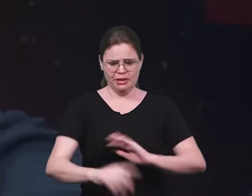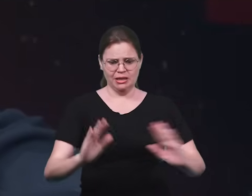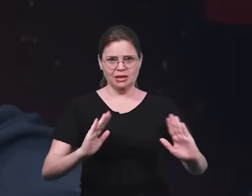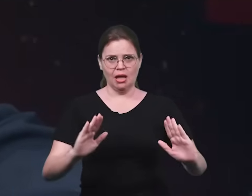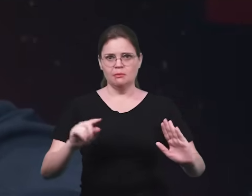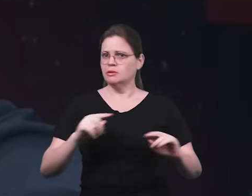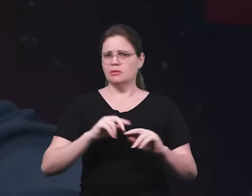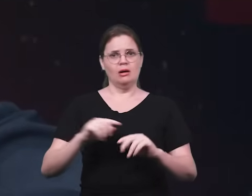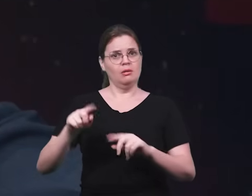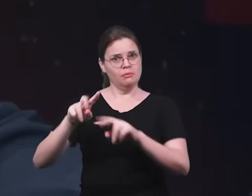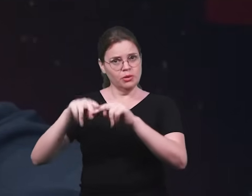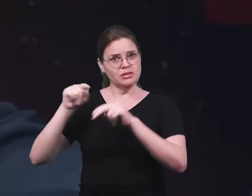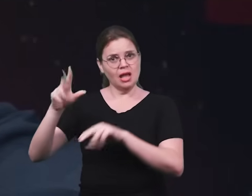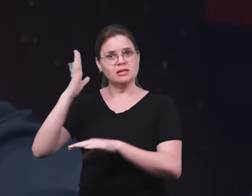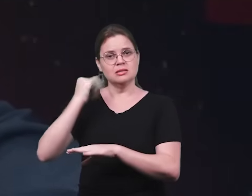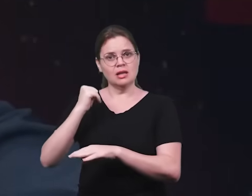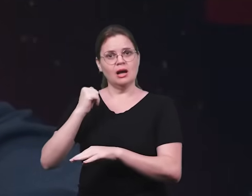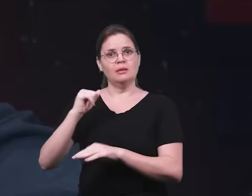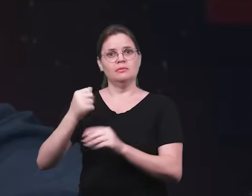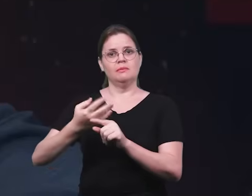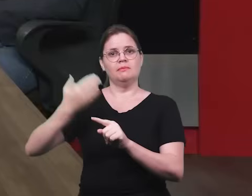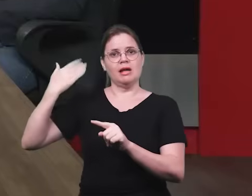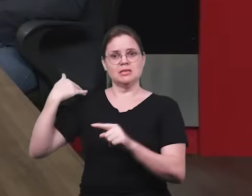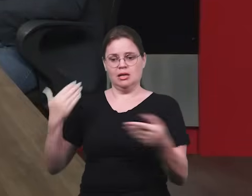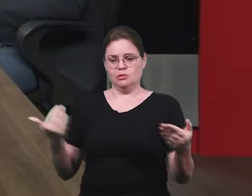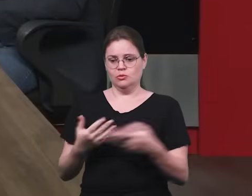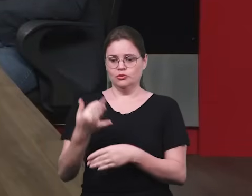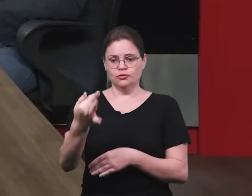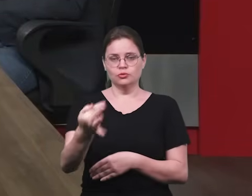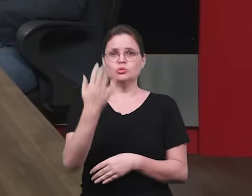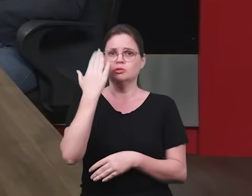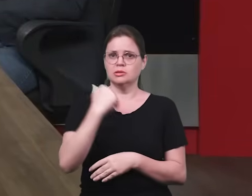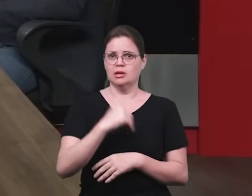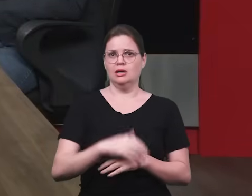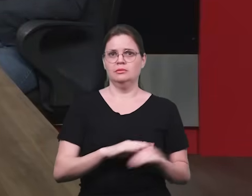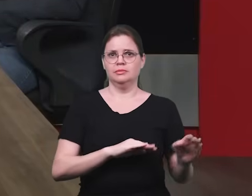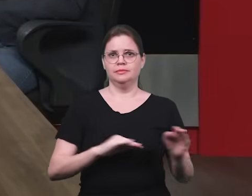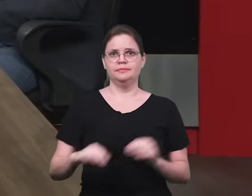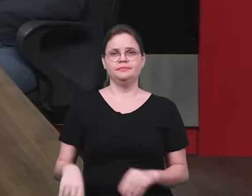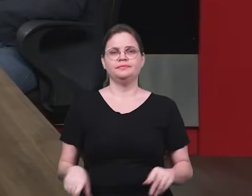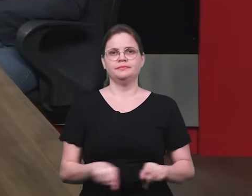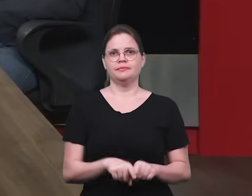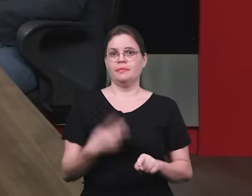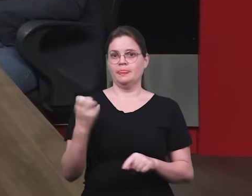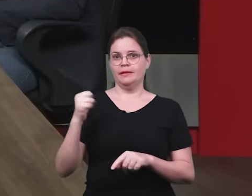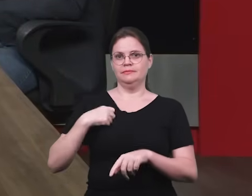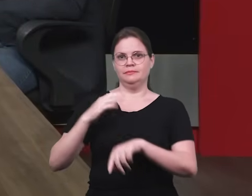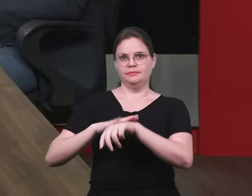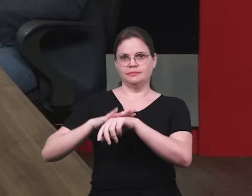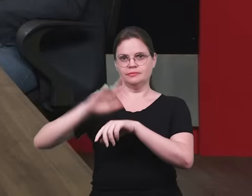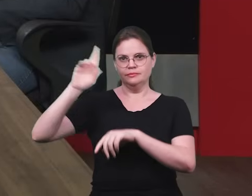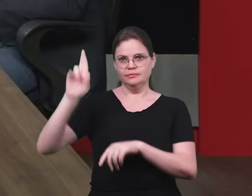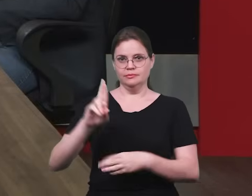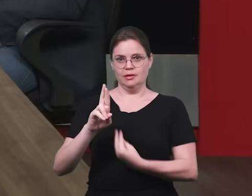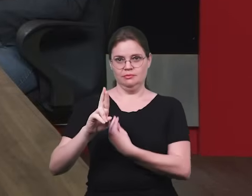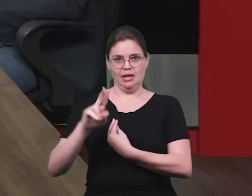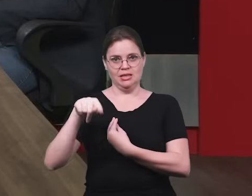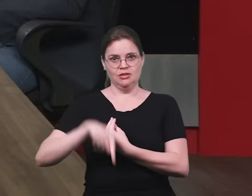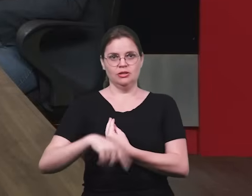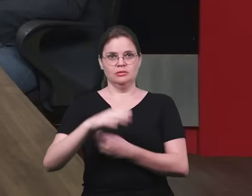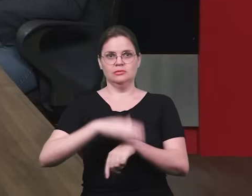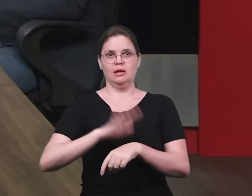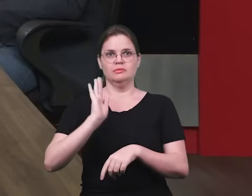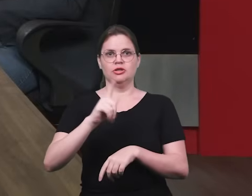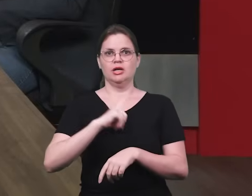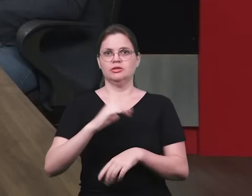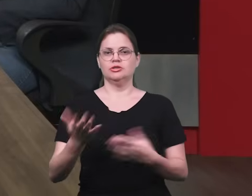passado e o futuro. Maravilha. Até mesmo porque se ele fosse temporal, ele também já